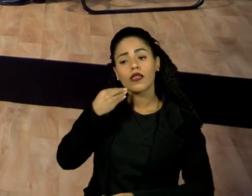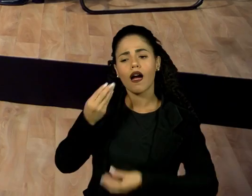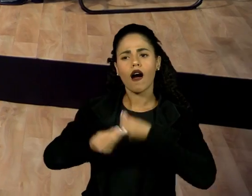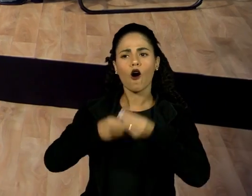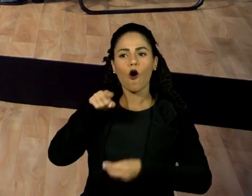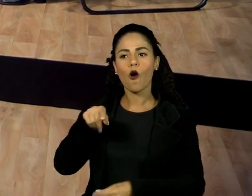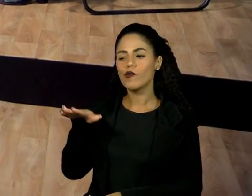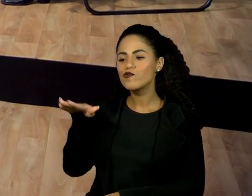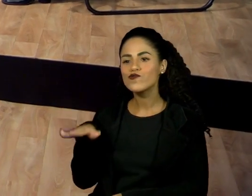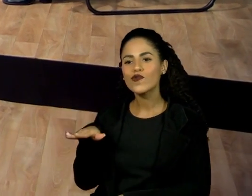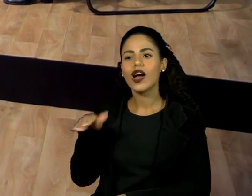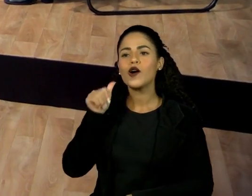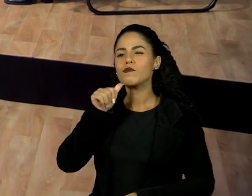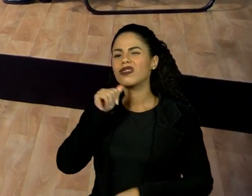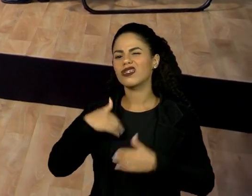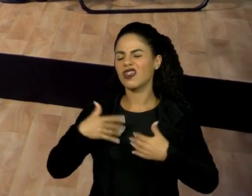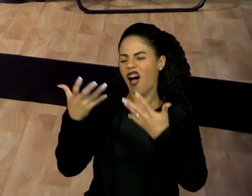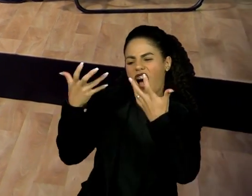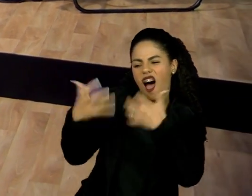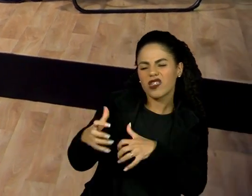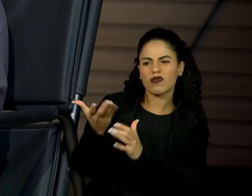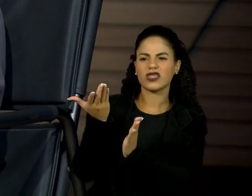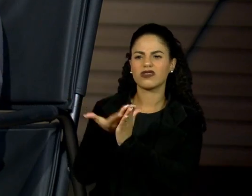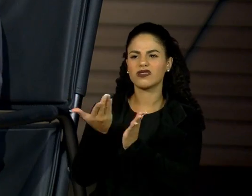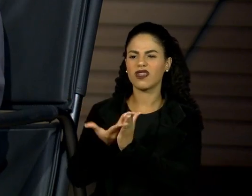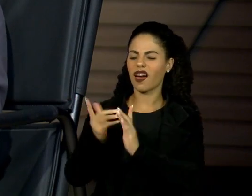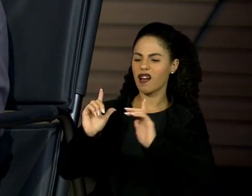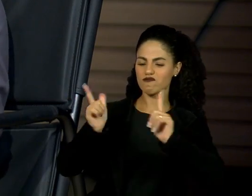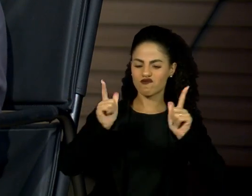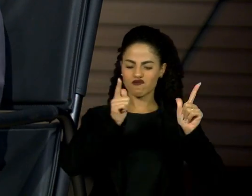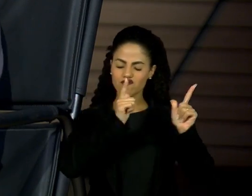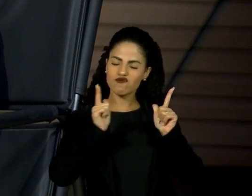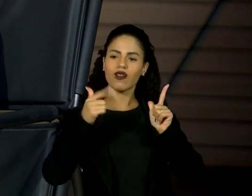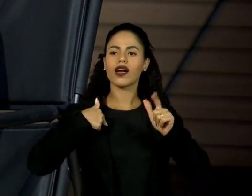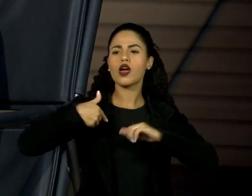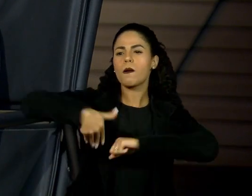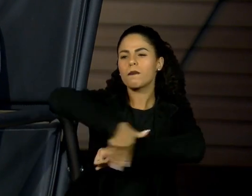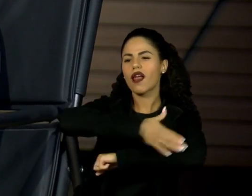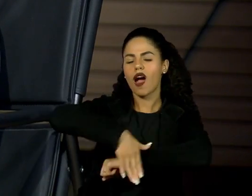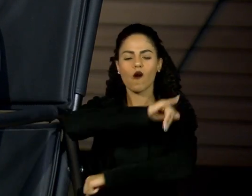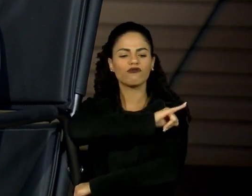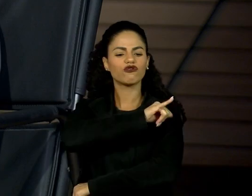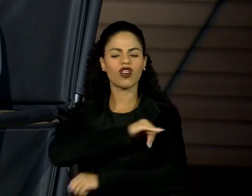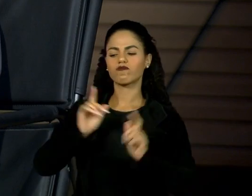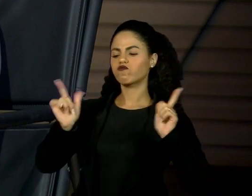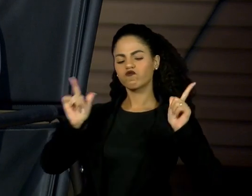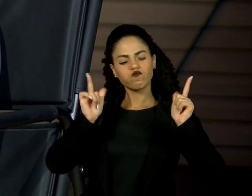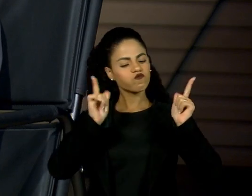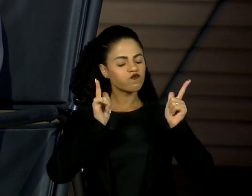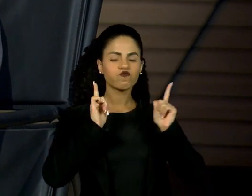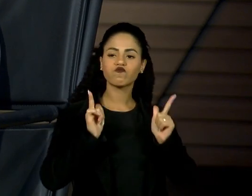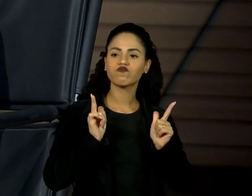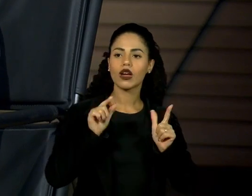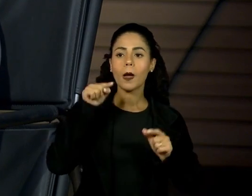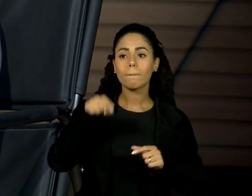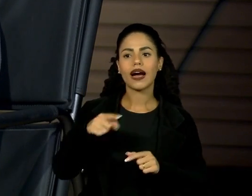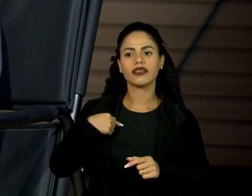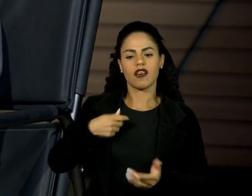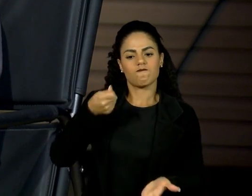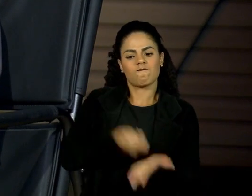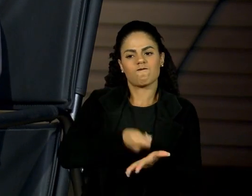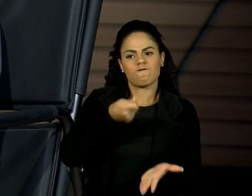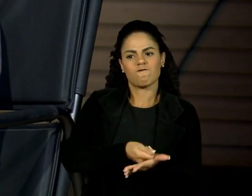desse menino que não quer estudar, ele quer gazetear, né? Ele quer sair pelas ruas do Rio de Janeiro, e aí ele é